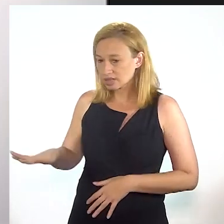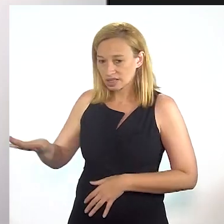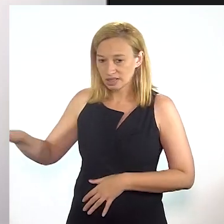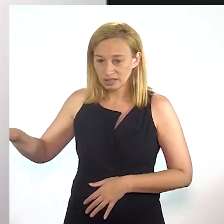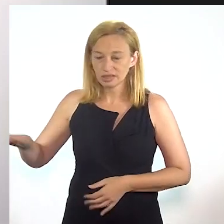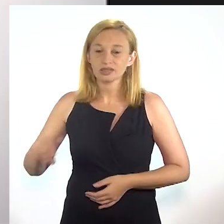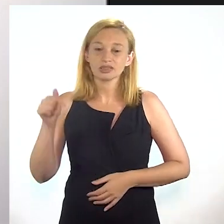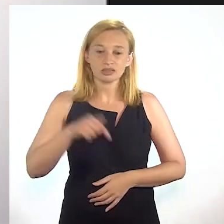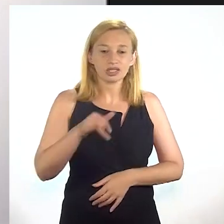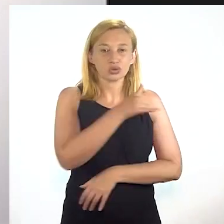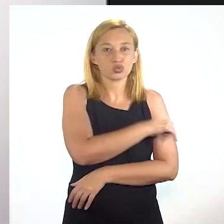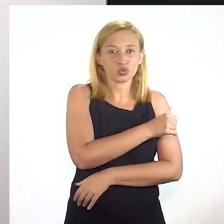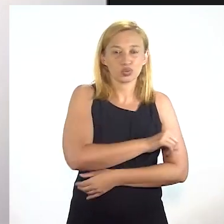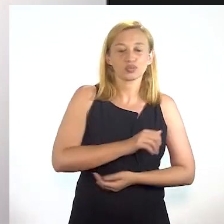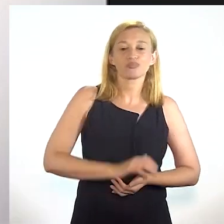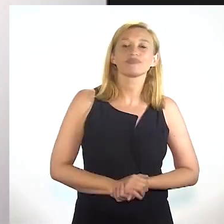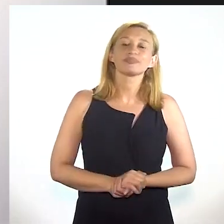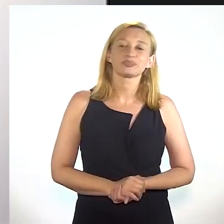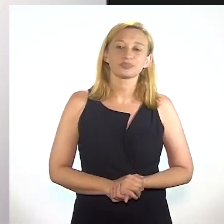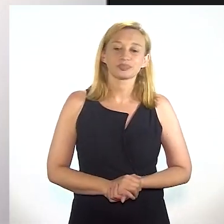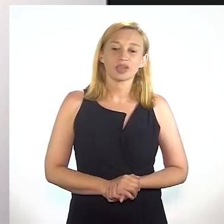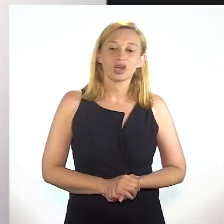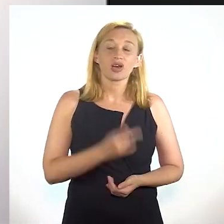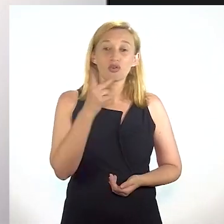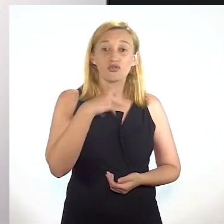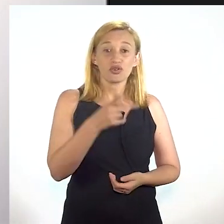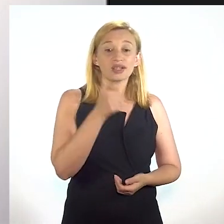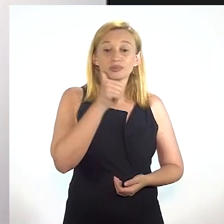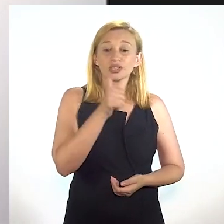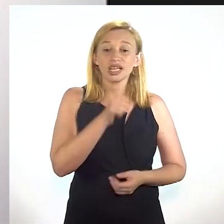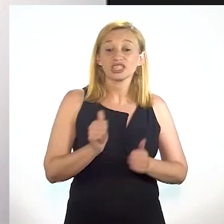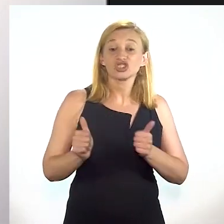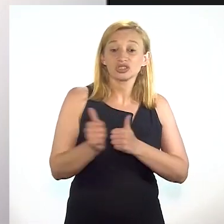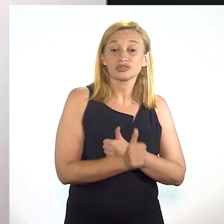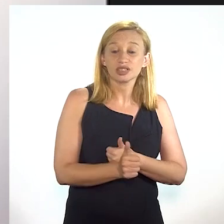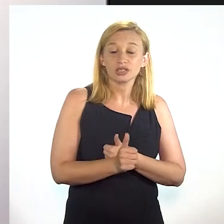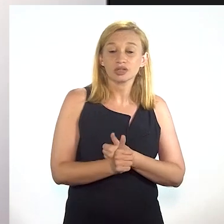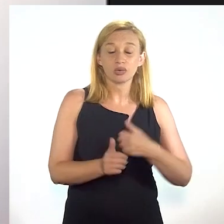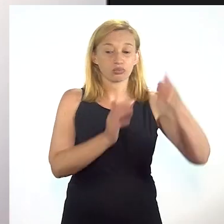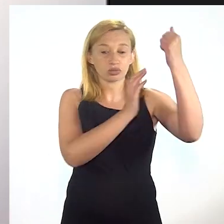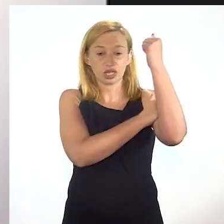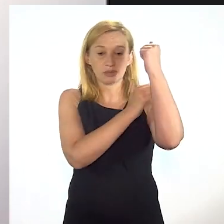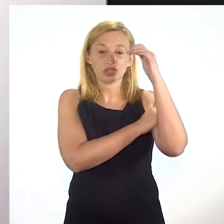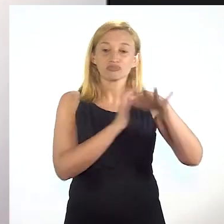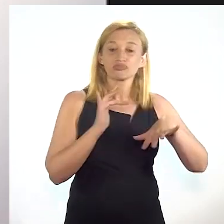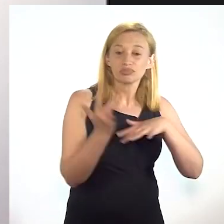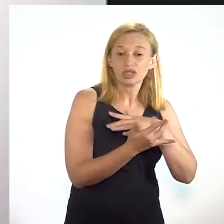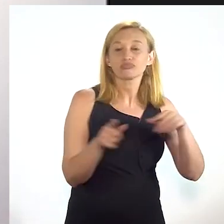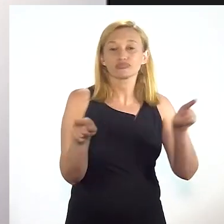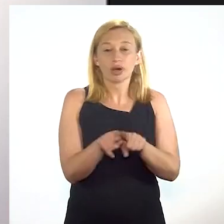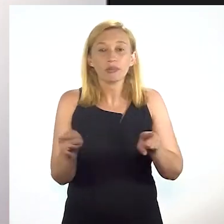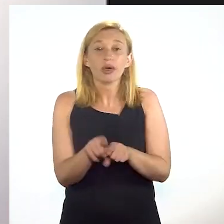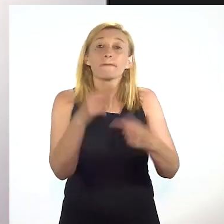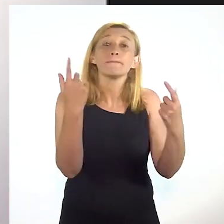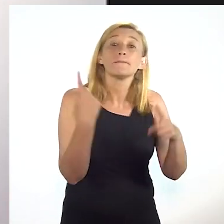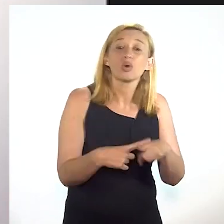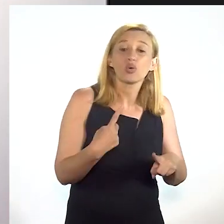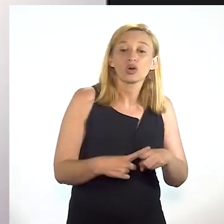mulheres faveladas e periféricas aqui do Rio. Eu falo do Mulheres de Frente como um empoderamento digital